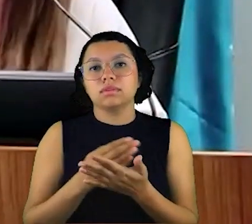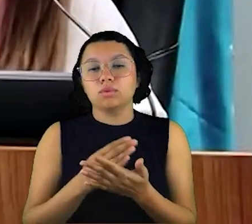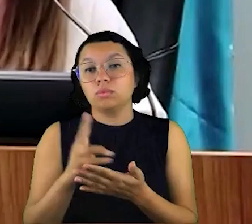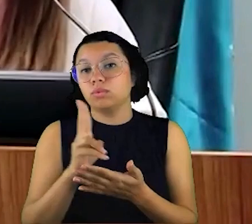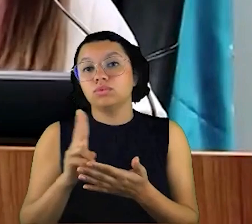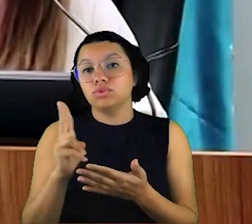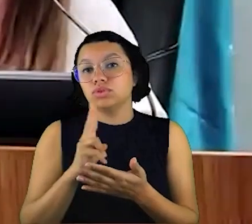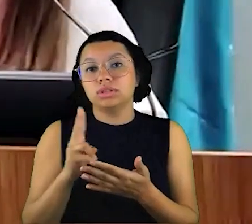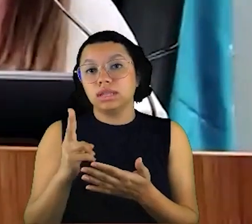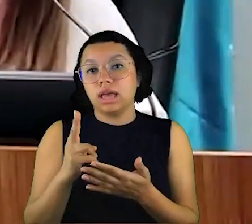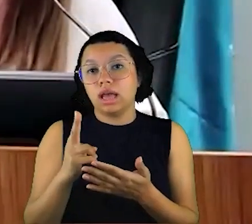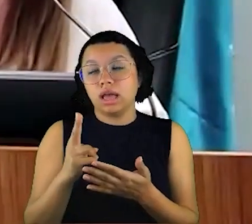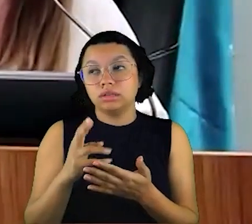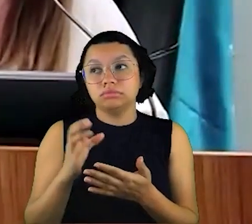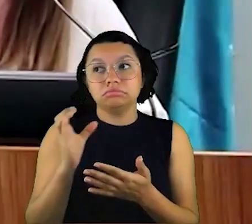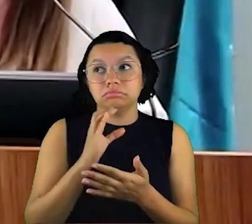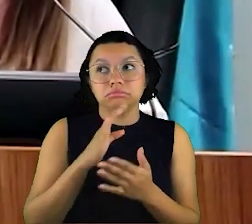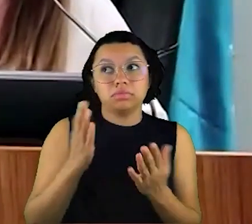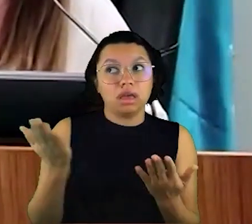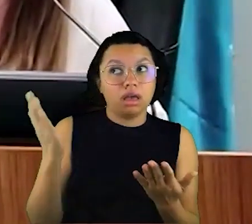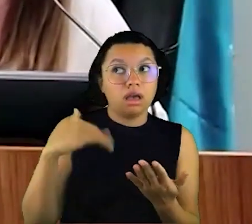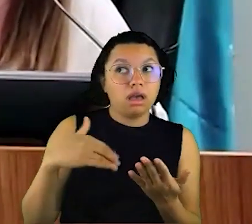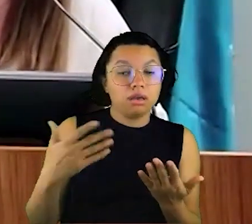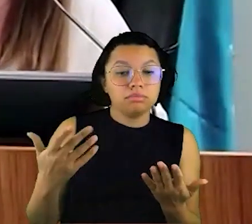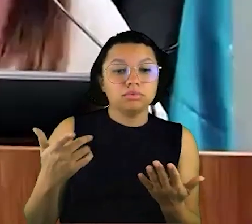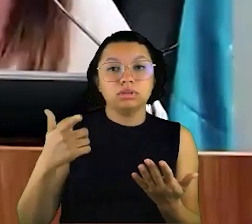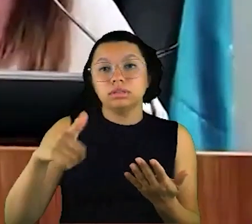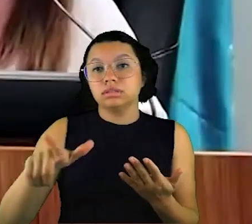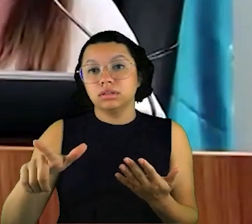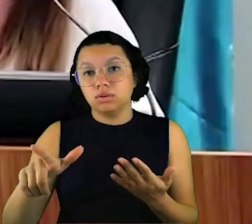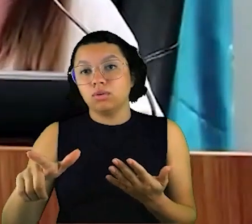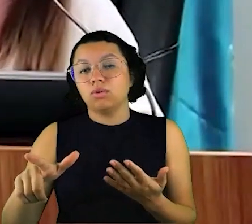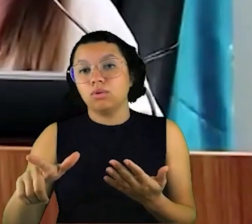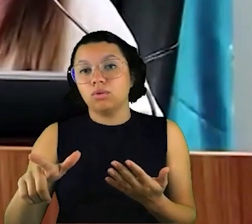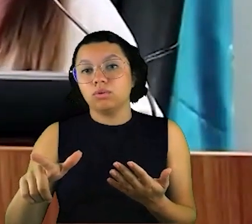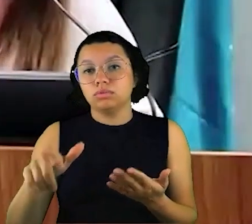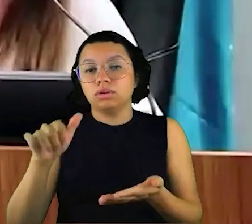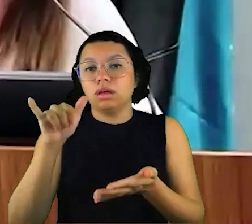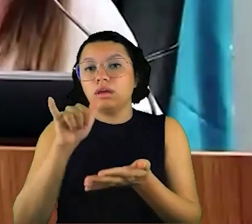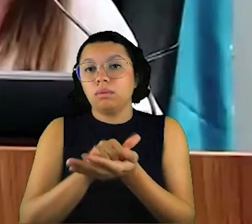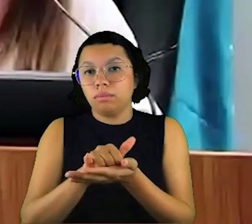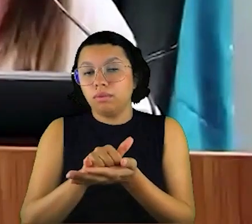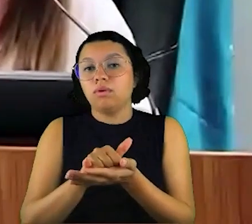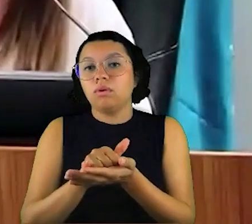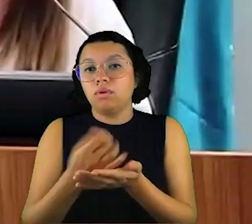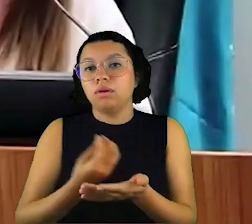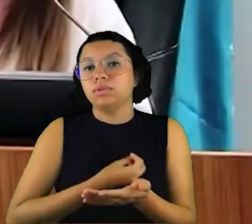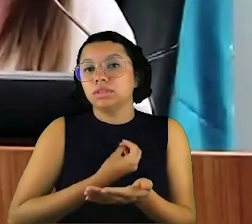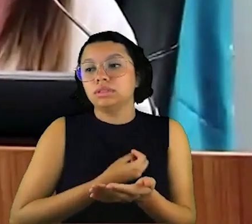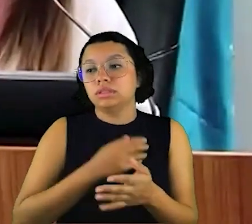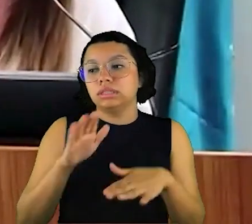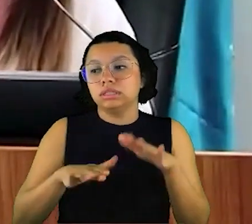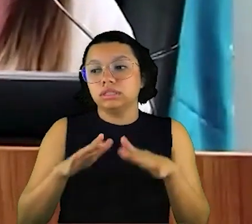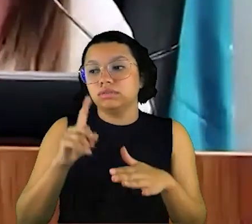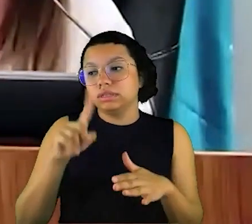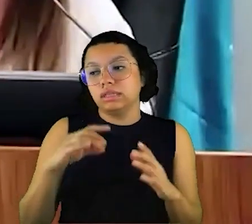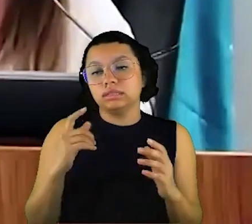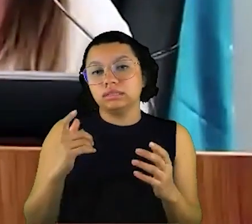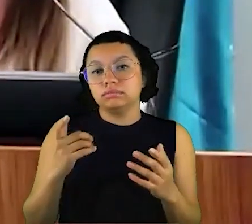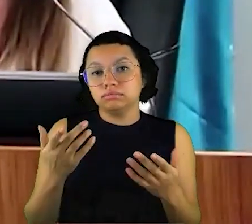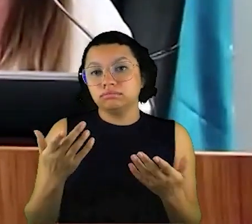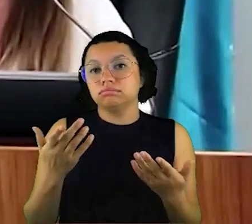alguma utilidade em breve nessa outra plataforma de existência, talvez